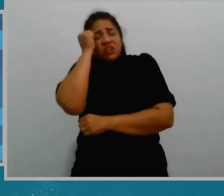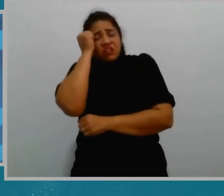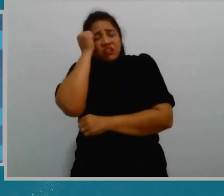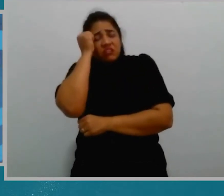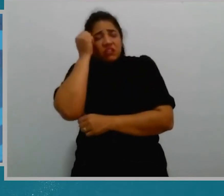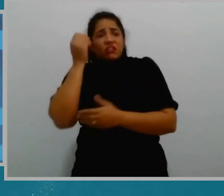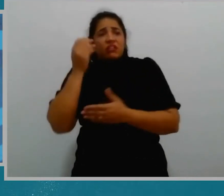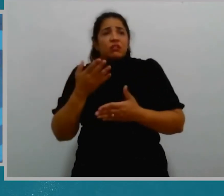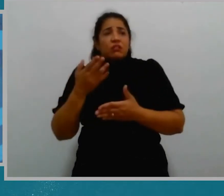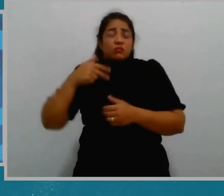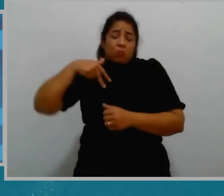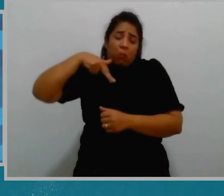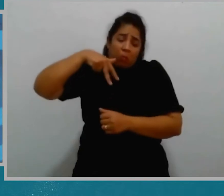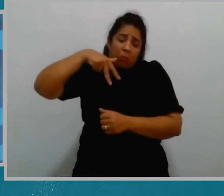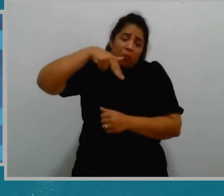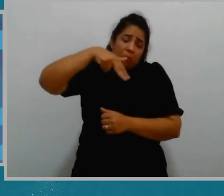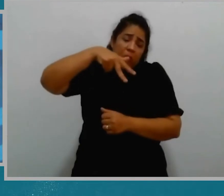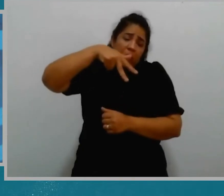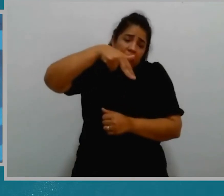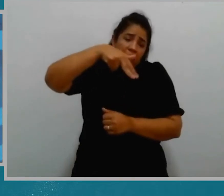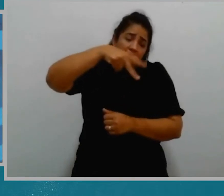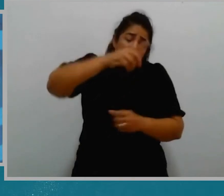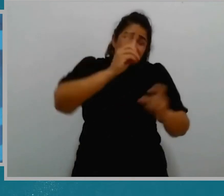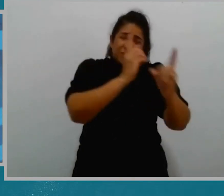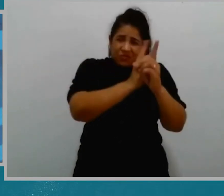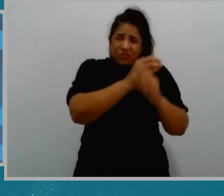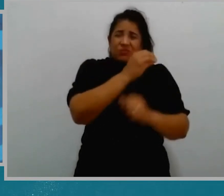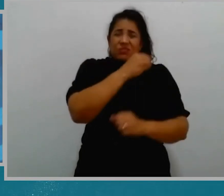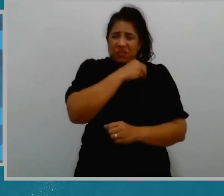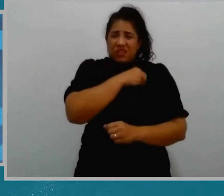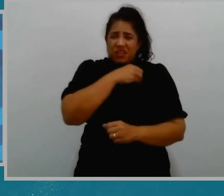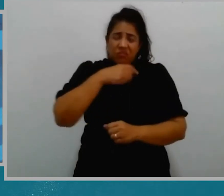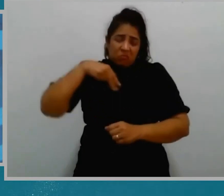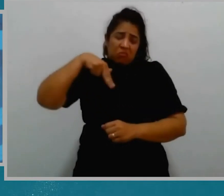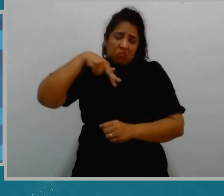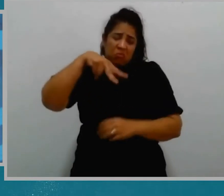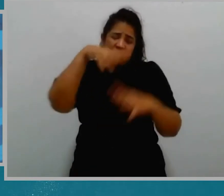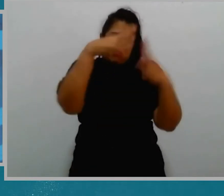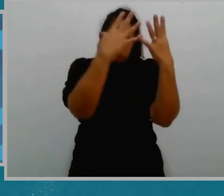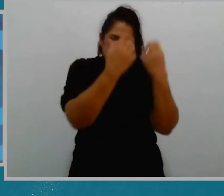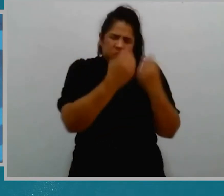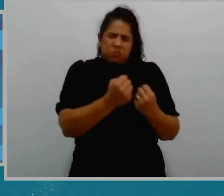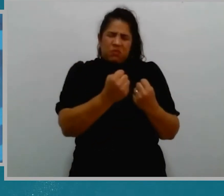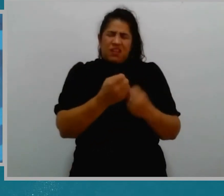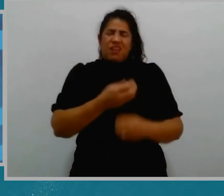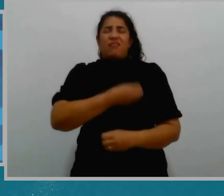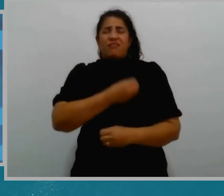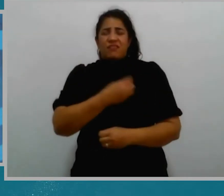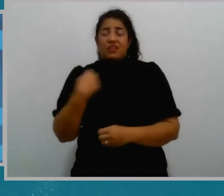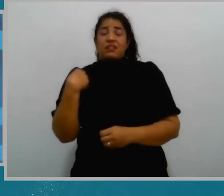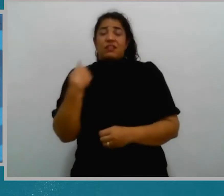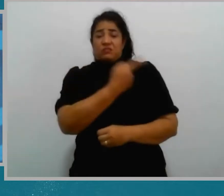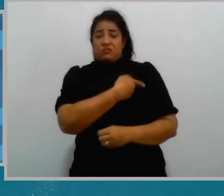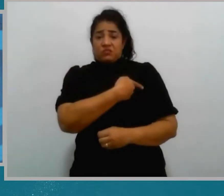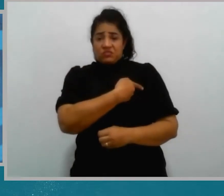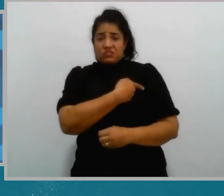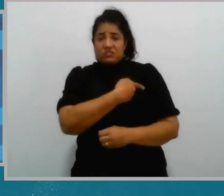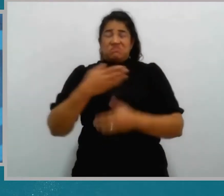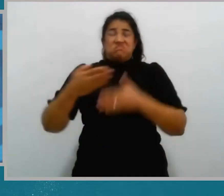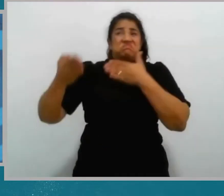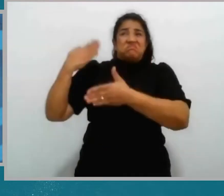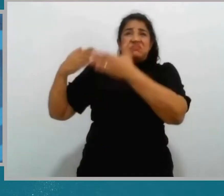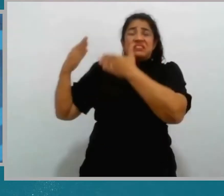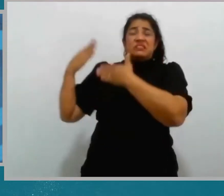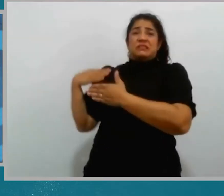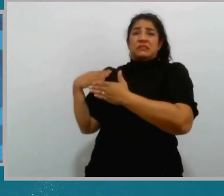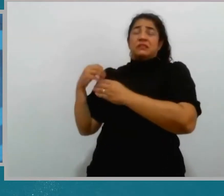do pecado. Nós estamos indo numa direção das trevas. A nossa vida era uma vida de acompanhar todo